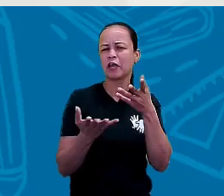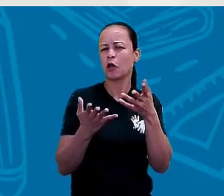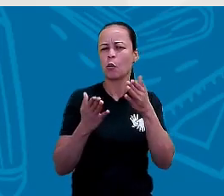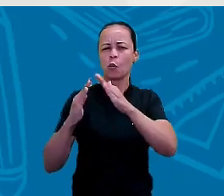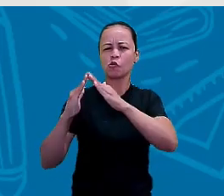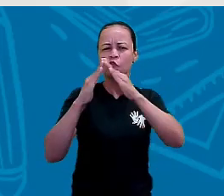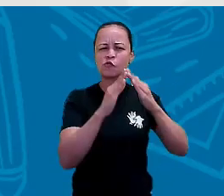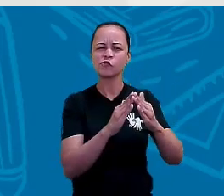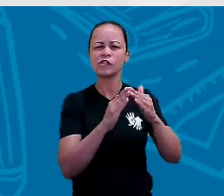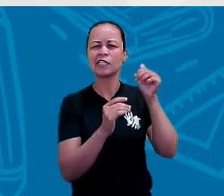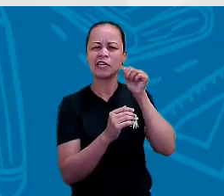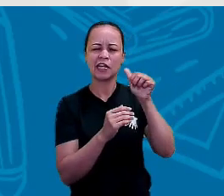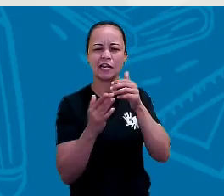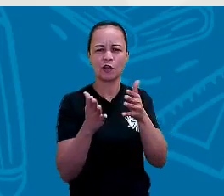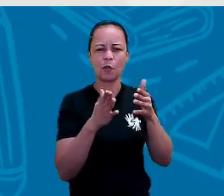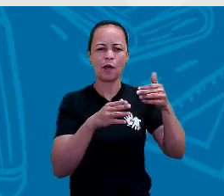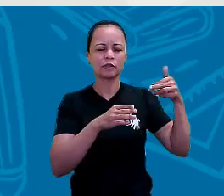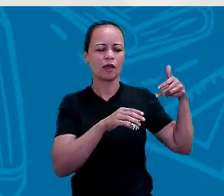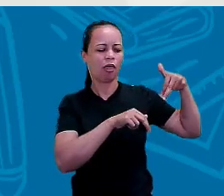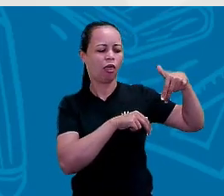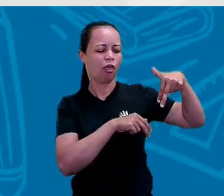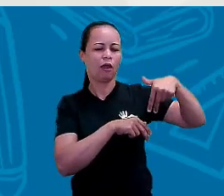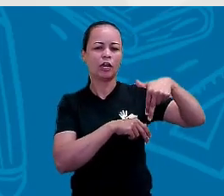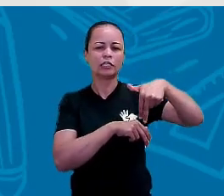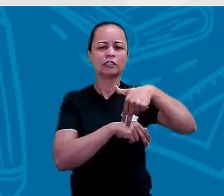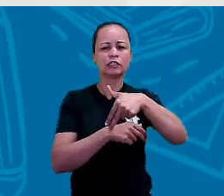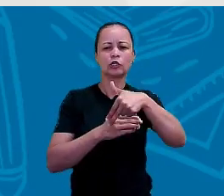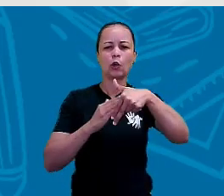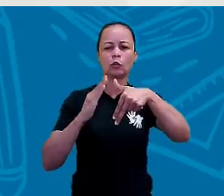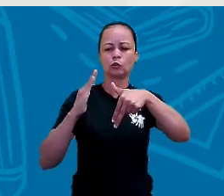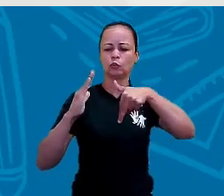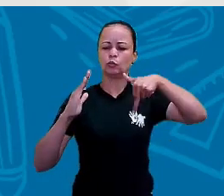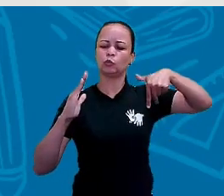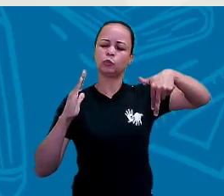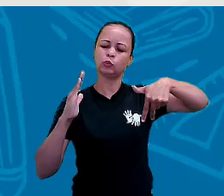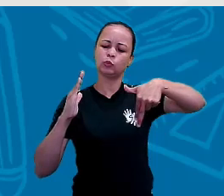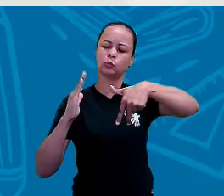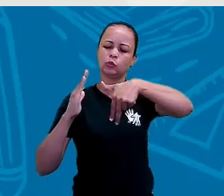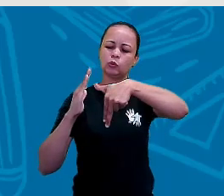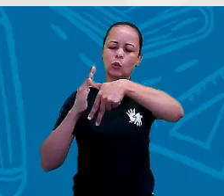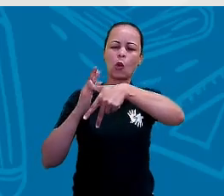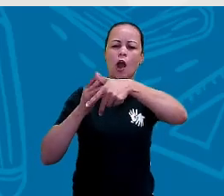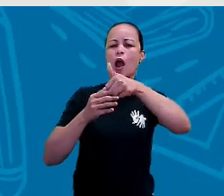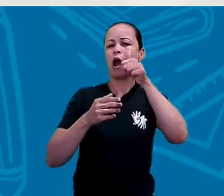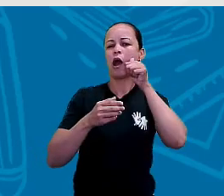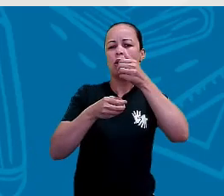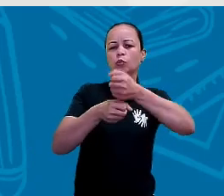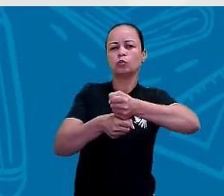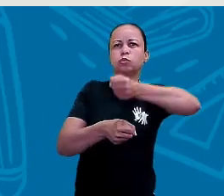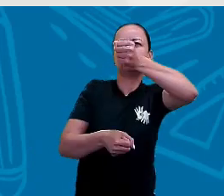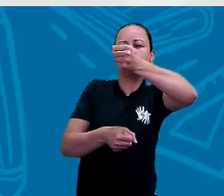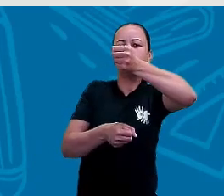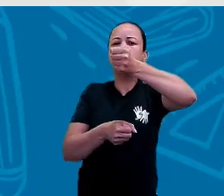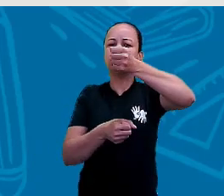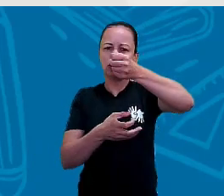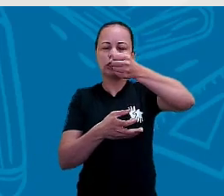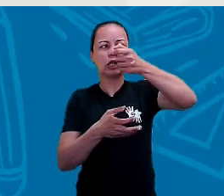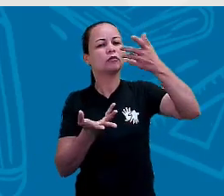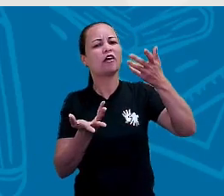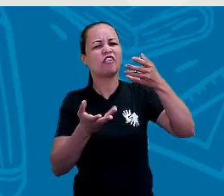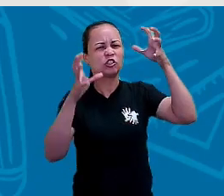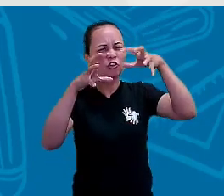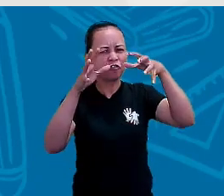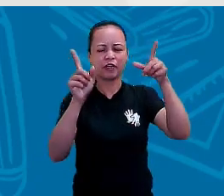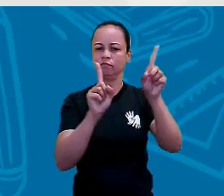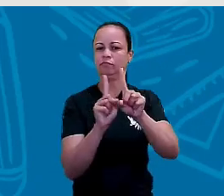vizinho passando na frente da sua casa um dia bem ensolarado com a sombrinha aberta, né? Não estava chovendo, estava no sol.